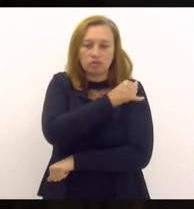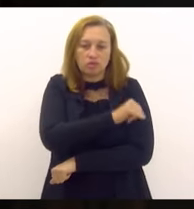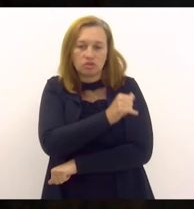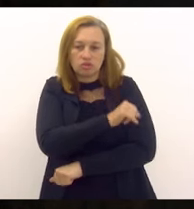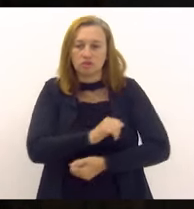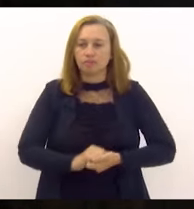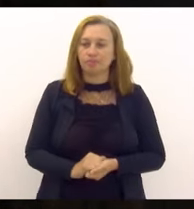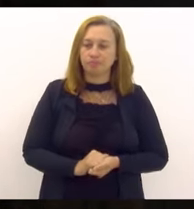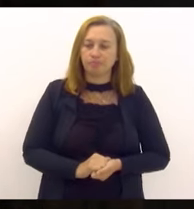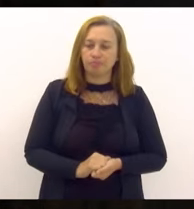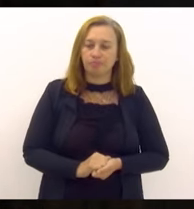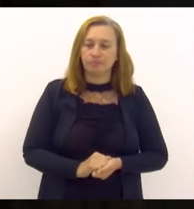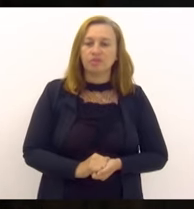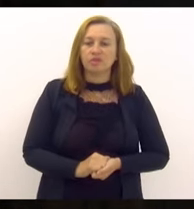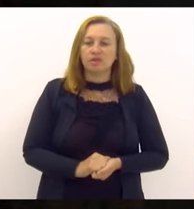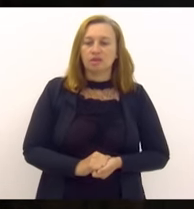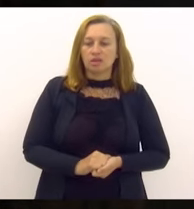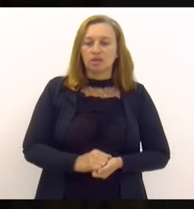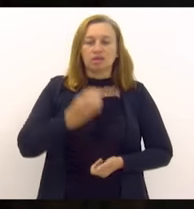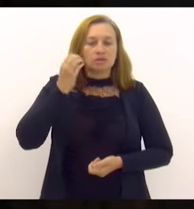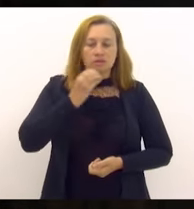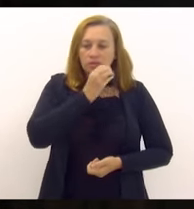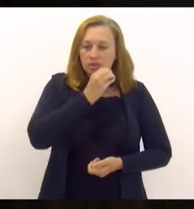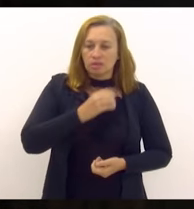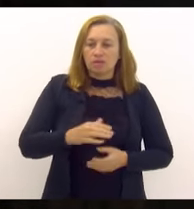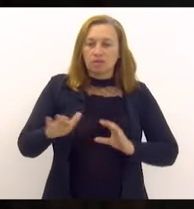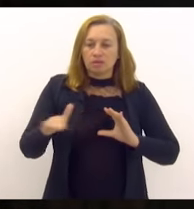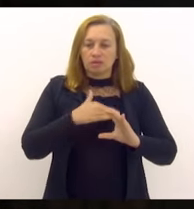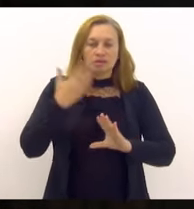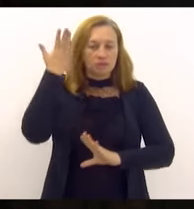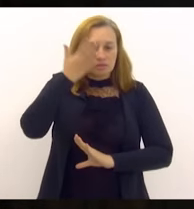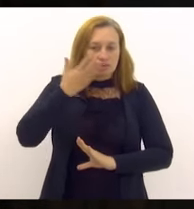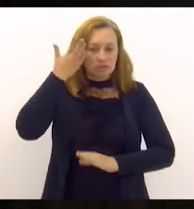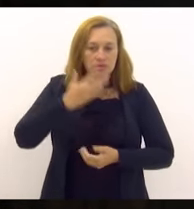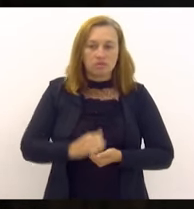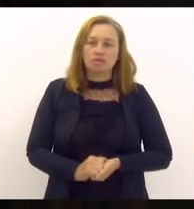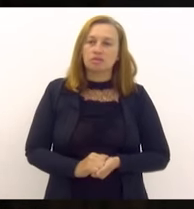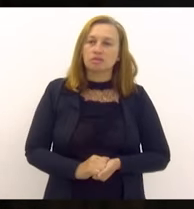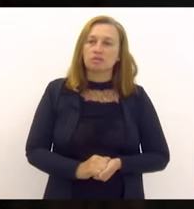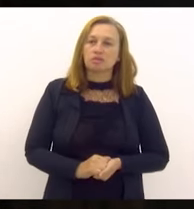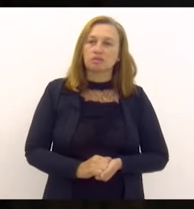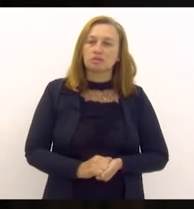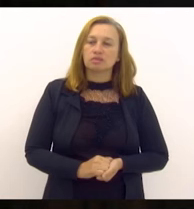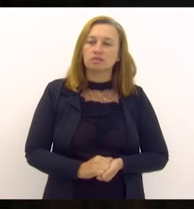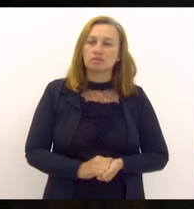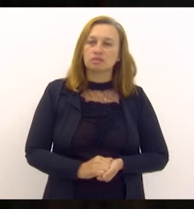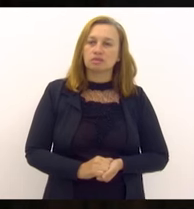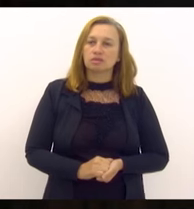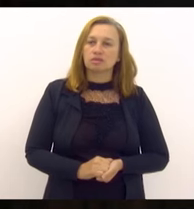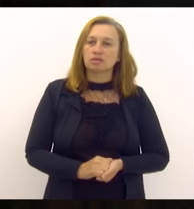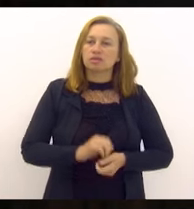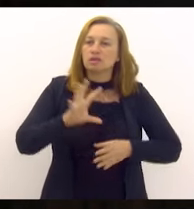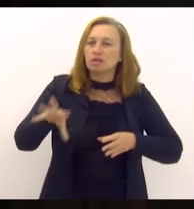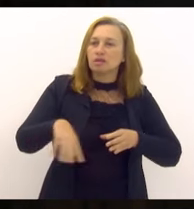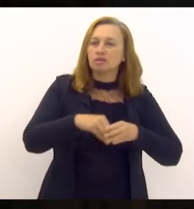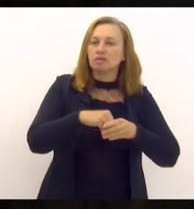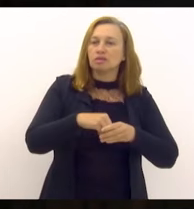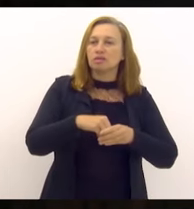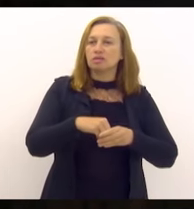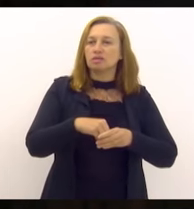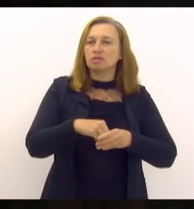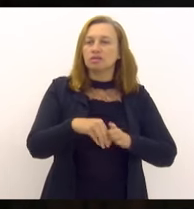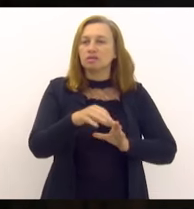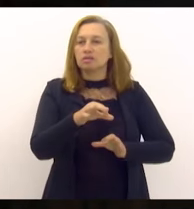Janeiro, excelentíssimo senhor governador Cláudio Castro, o envio de mensagem dispondo sobre a implantação do projeto